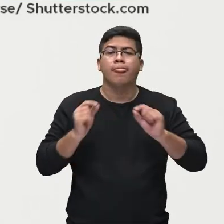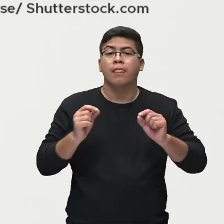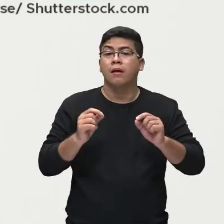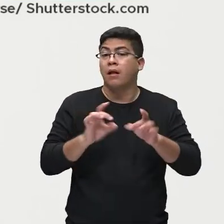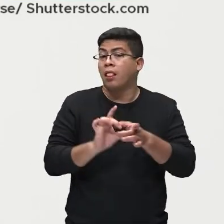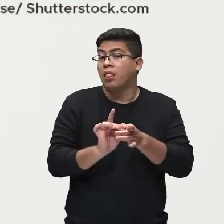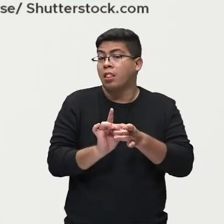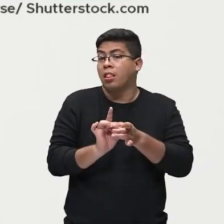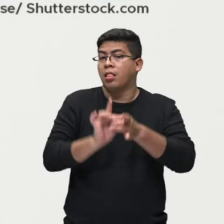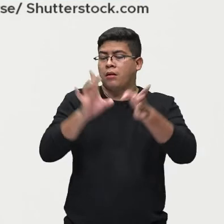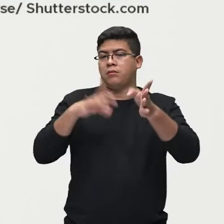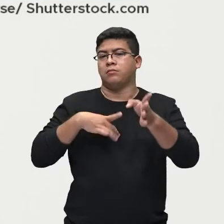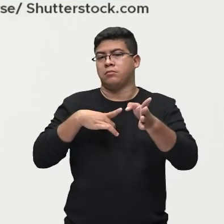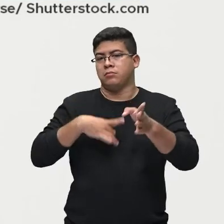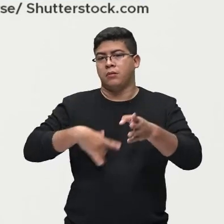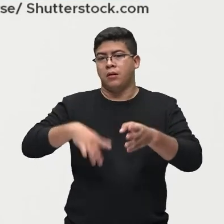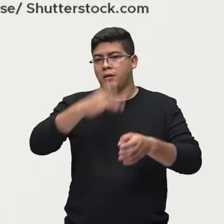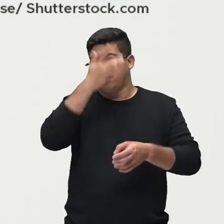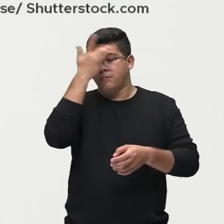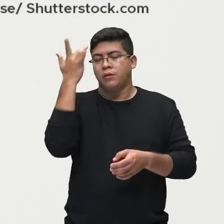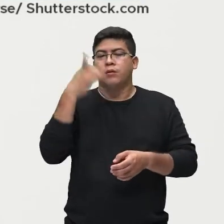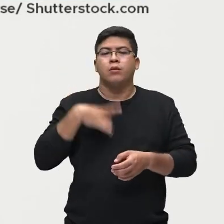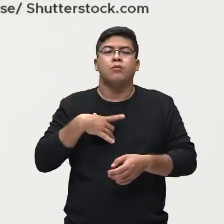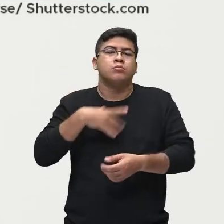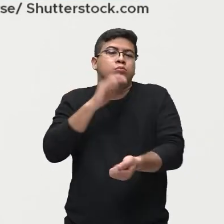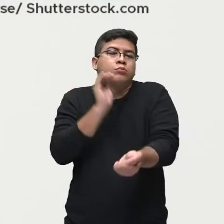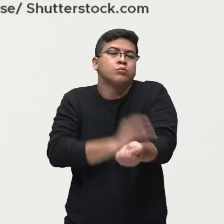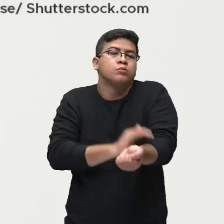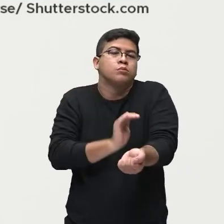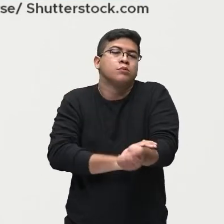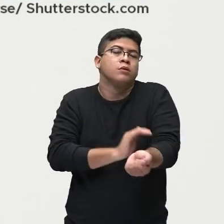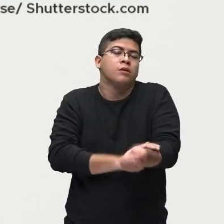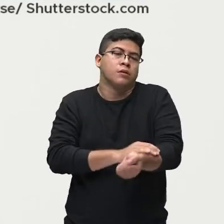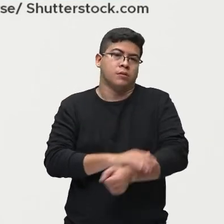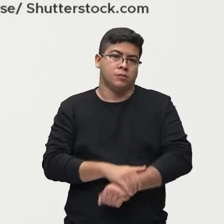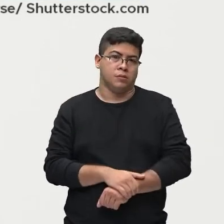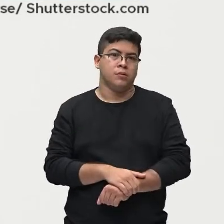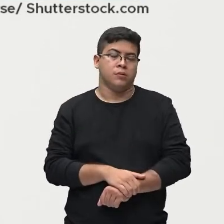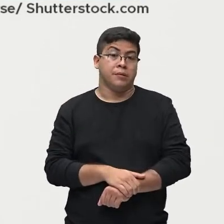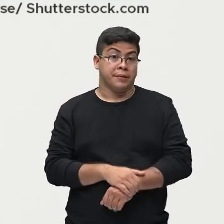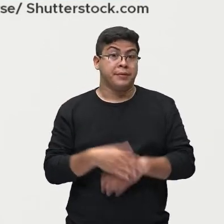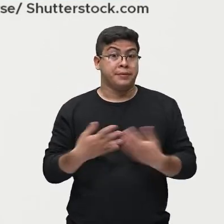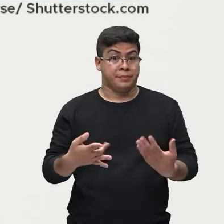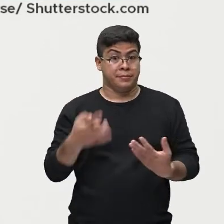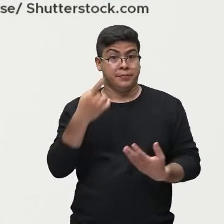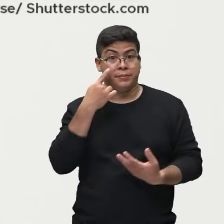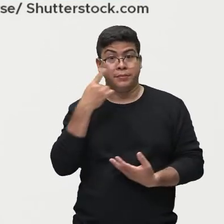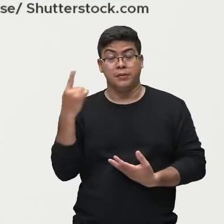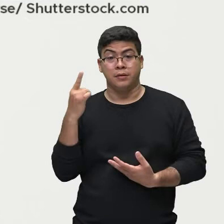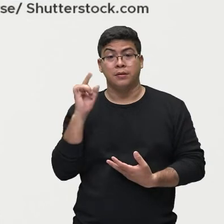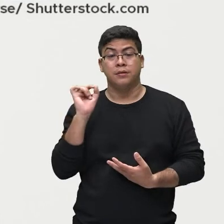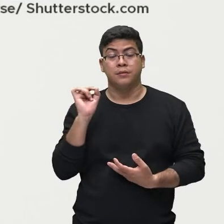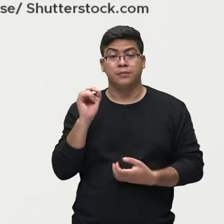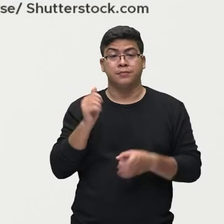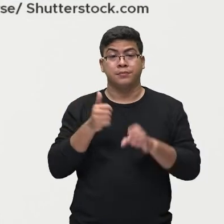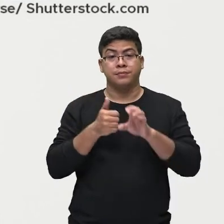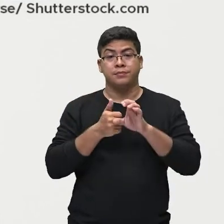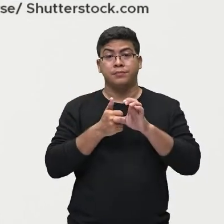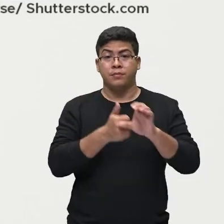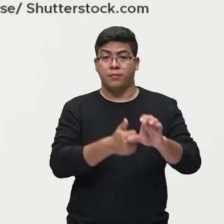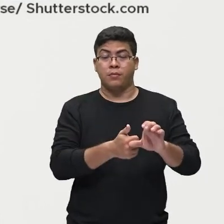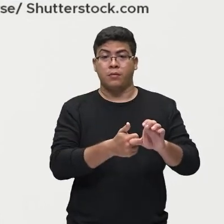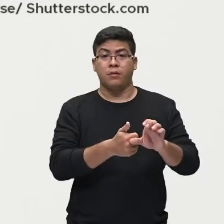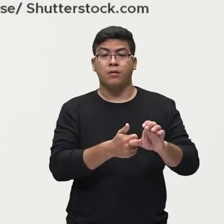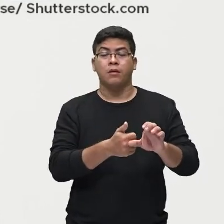vícios, né? Lá no cristianismo, né, nós vamos ver o seguinte, né? Que